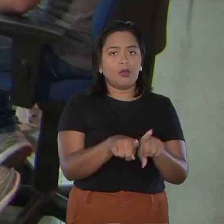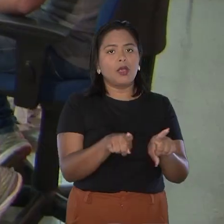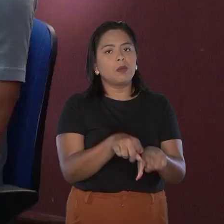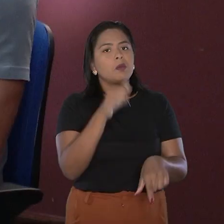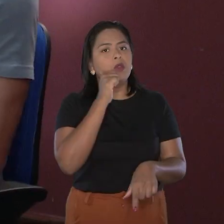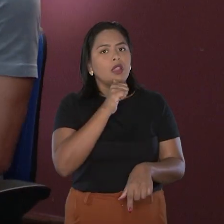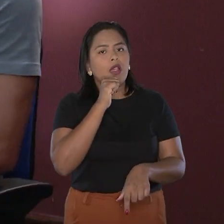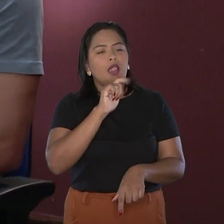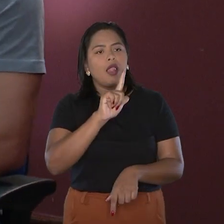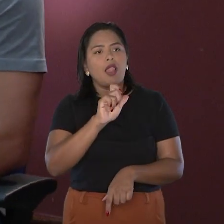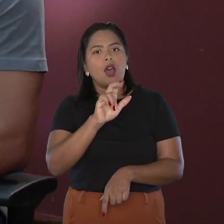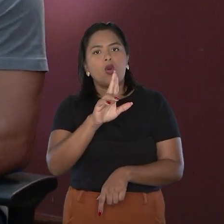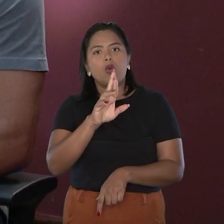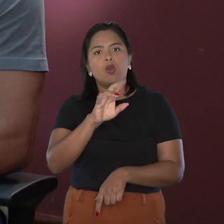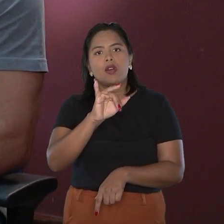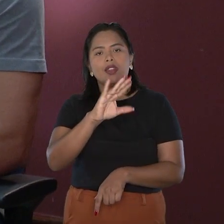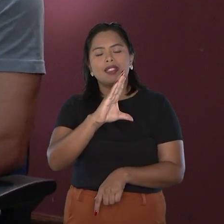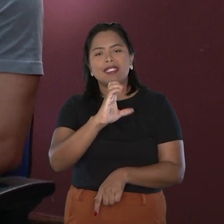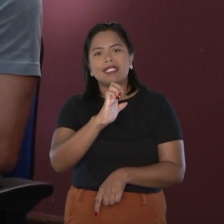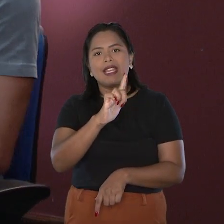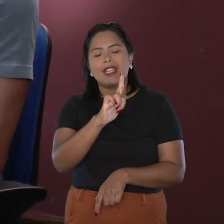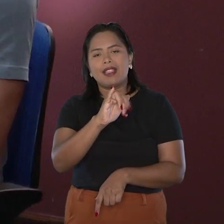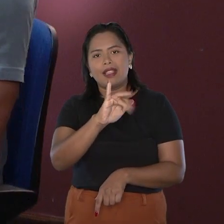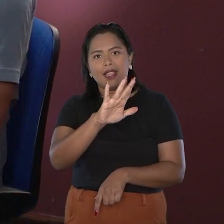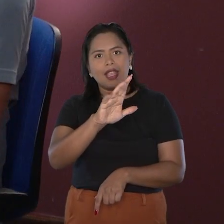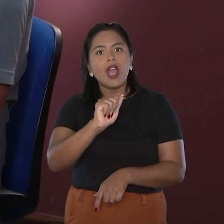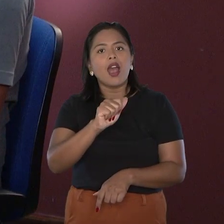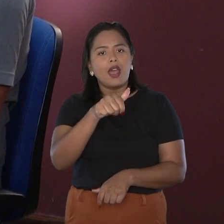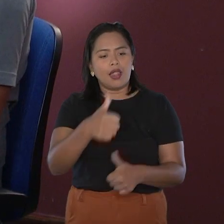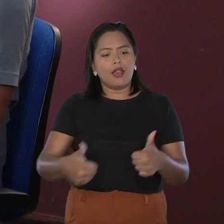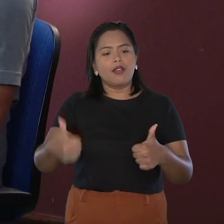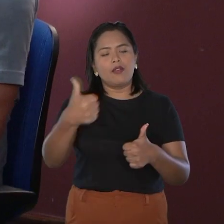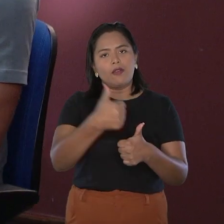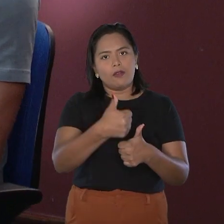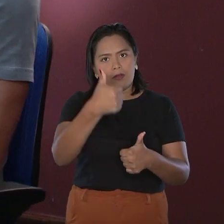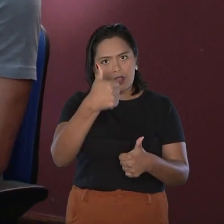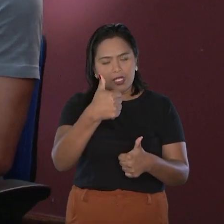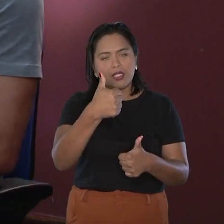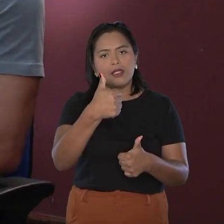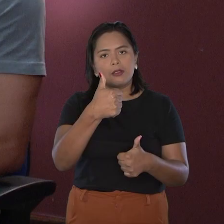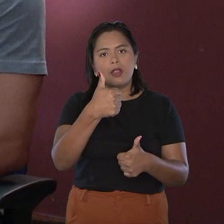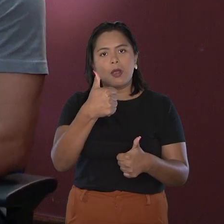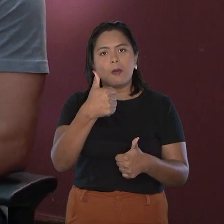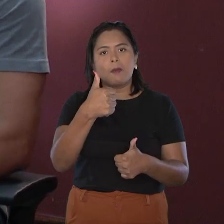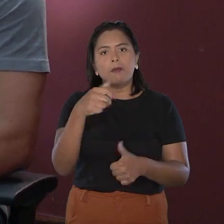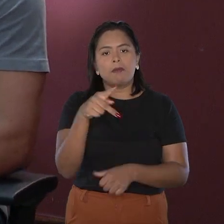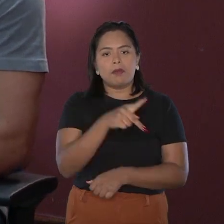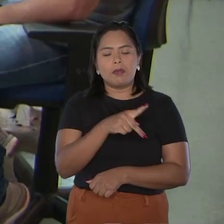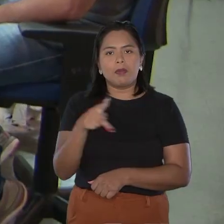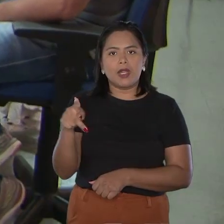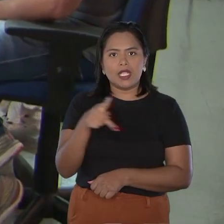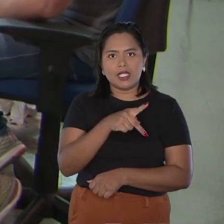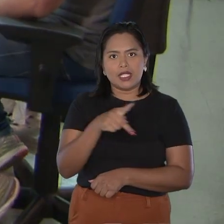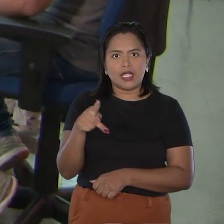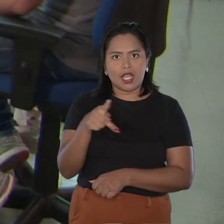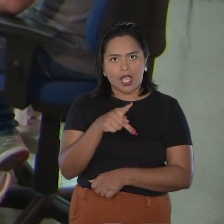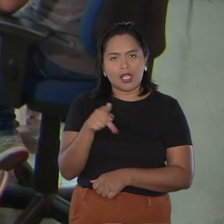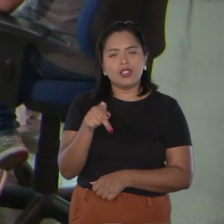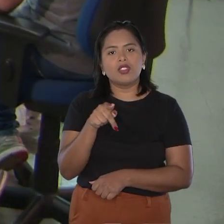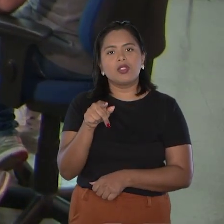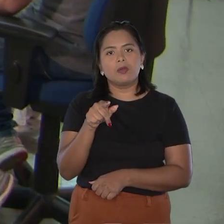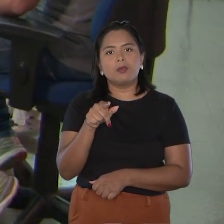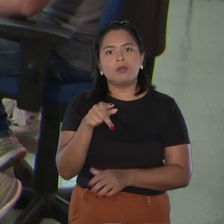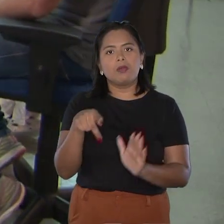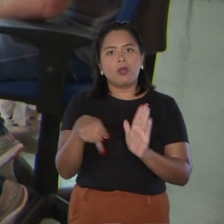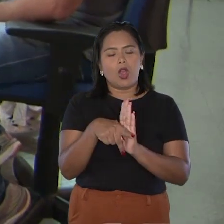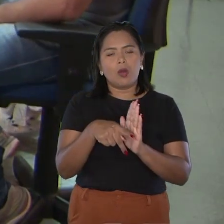vice-presidente da associação UPA coletivo a mais ou a positiva você vai me dizer como se pronuncia corretamente o